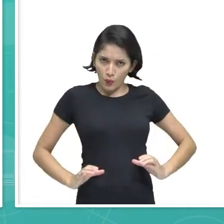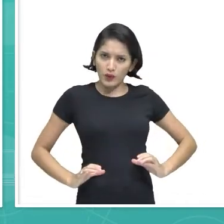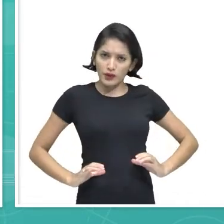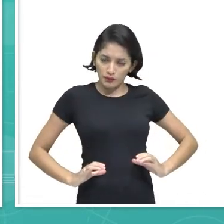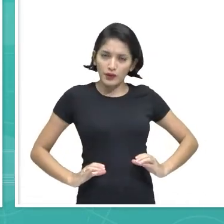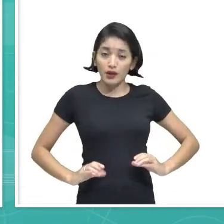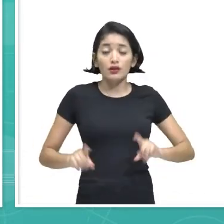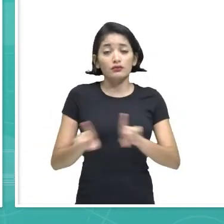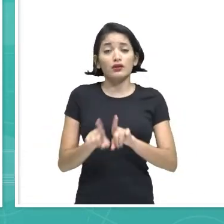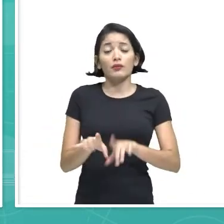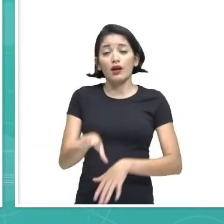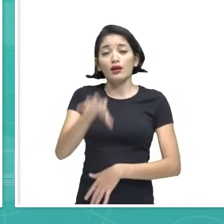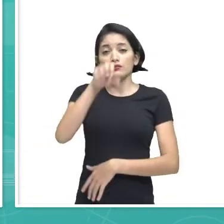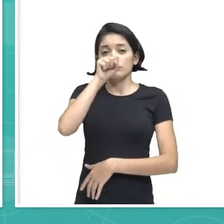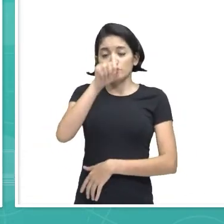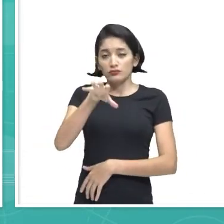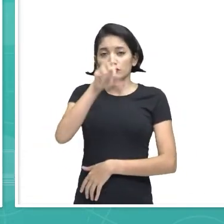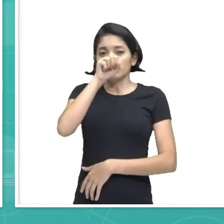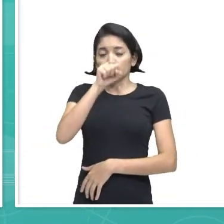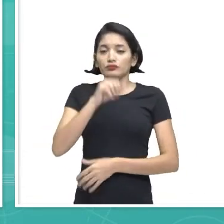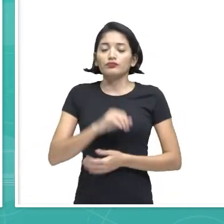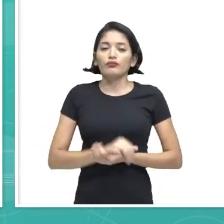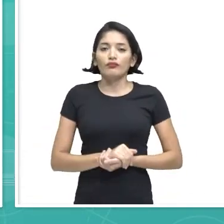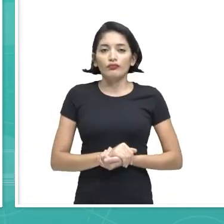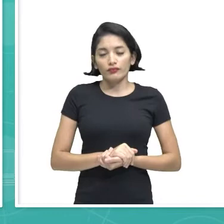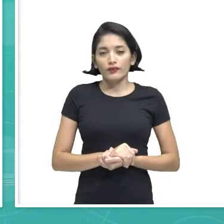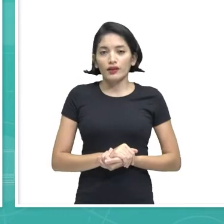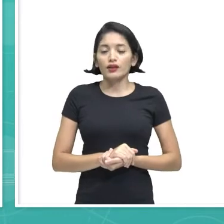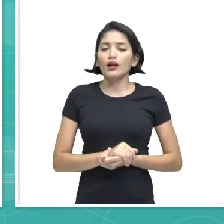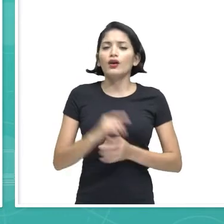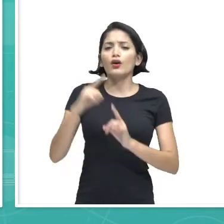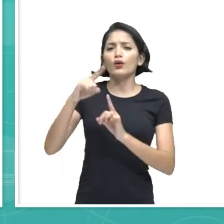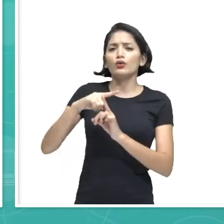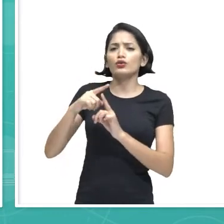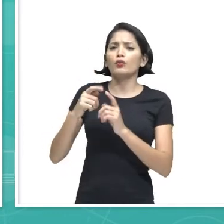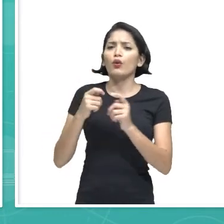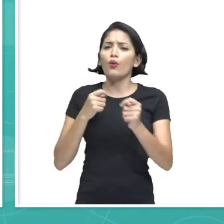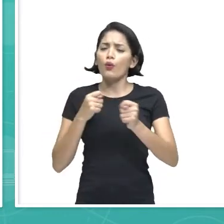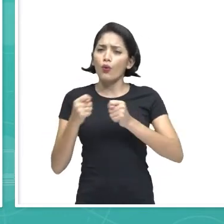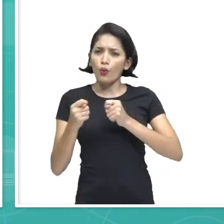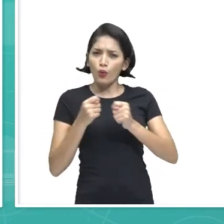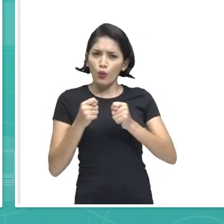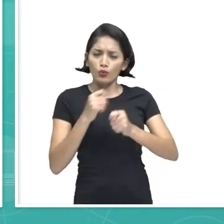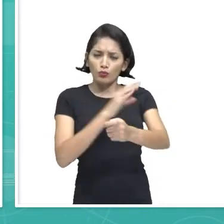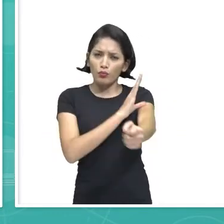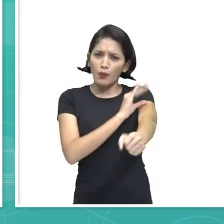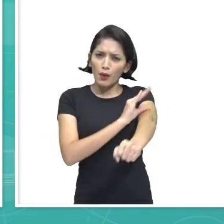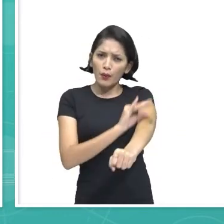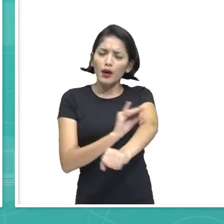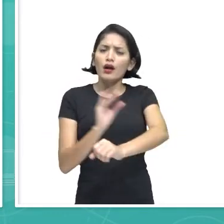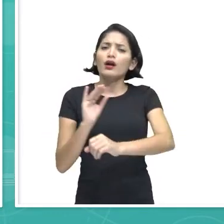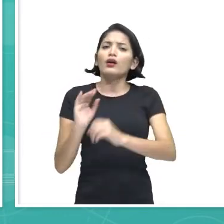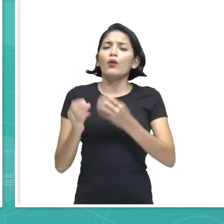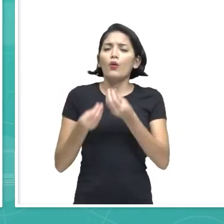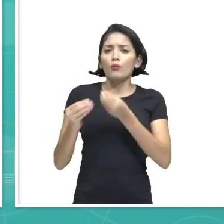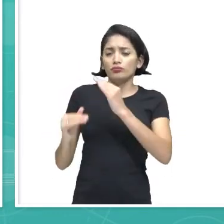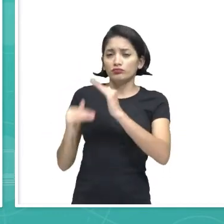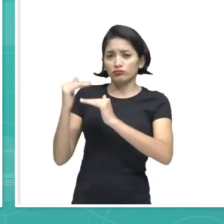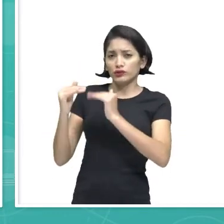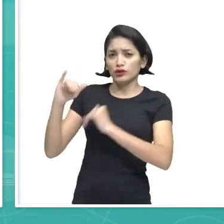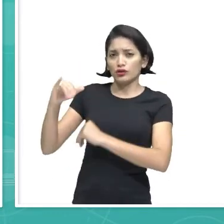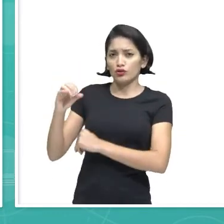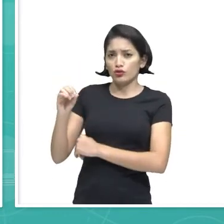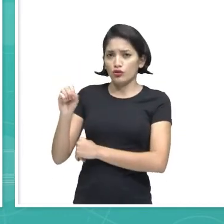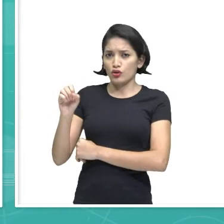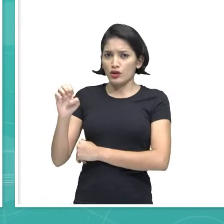da respiração. Então, Pilates, ele é um método de controle muscular. Ele foi desenvolvido por Joseph Pilates